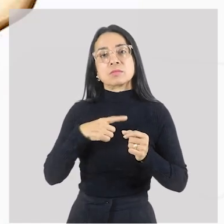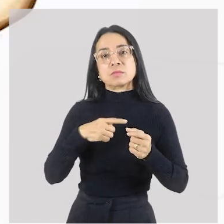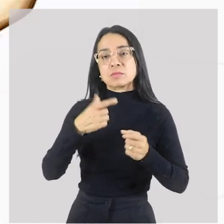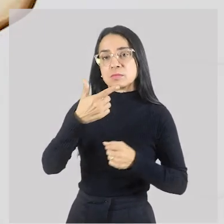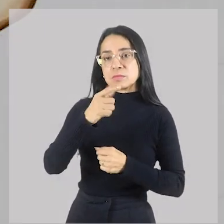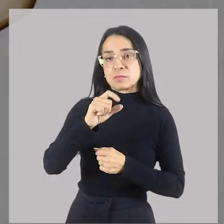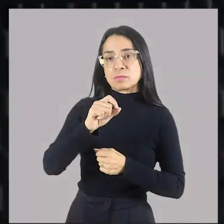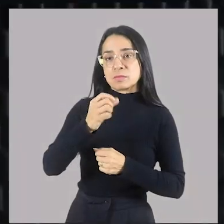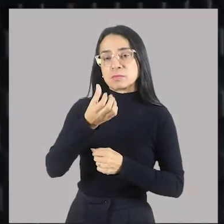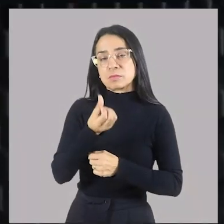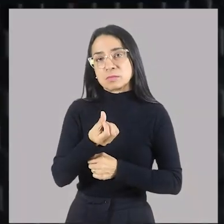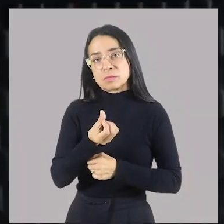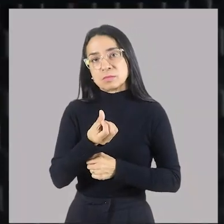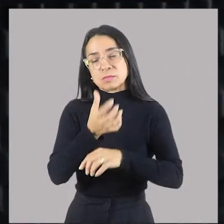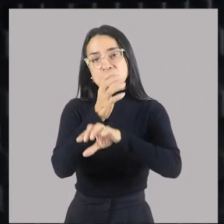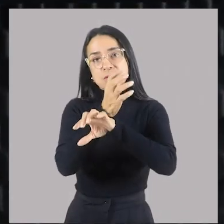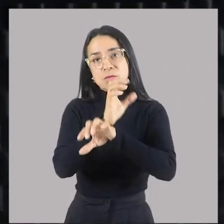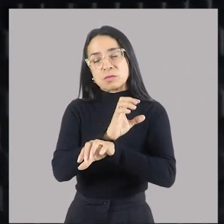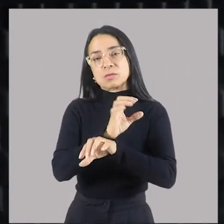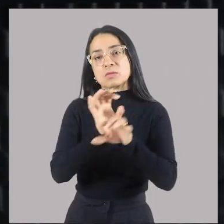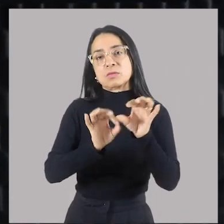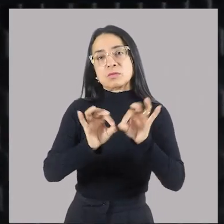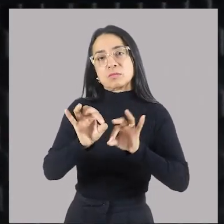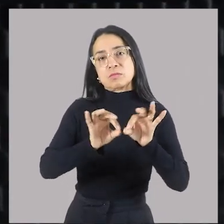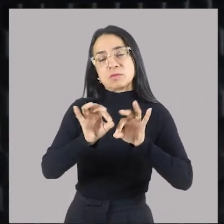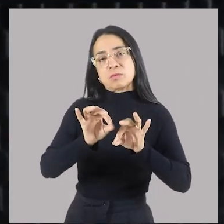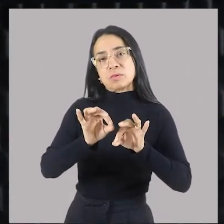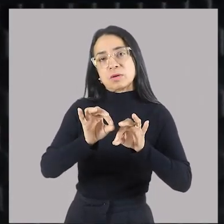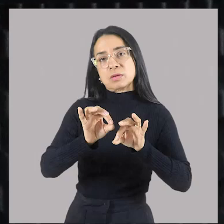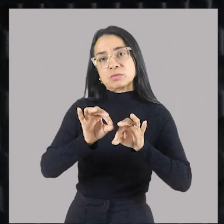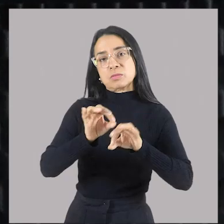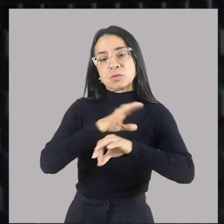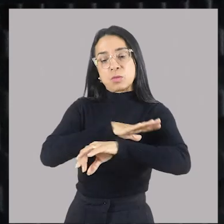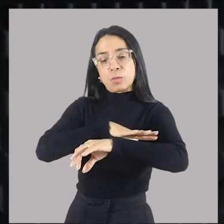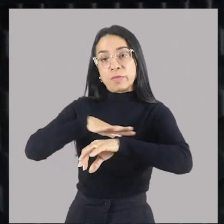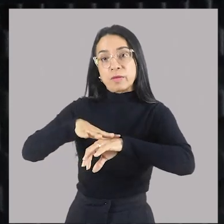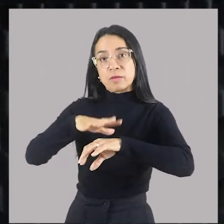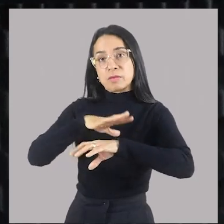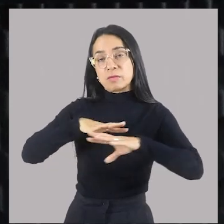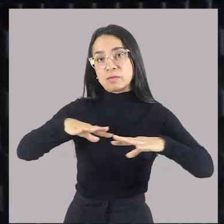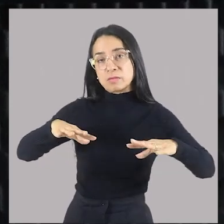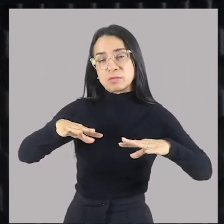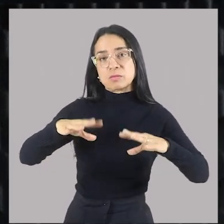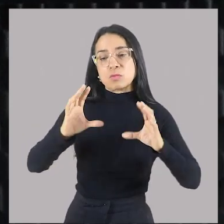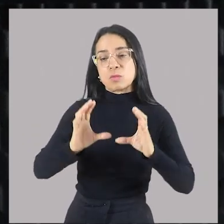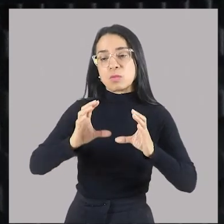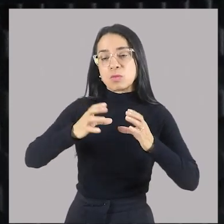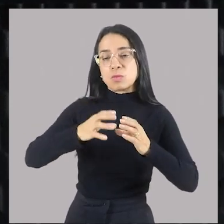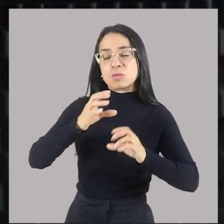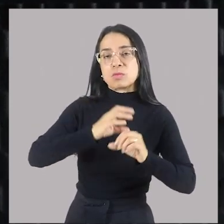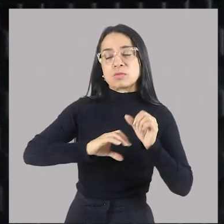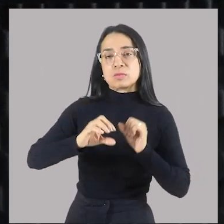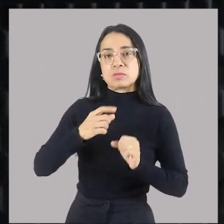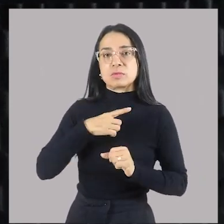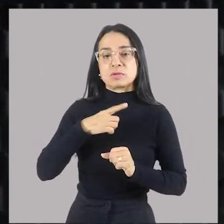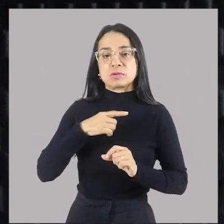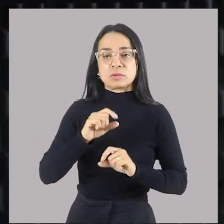ossos, né? O osso que é formado por um tecido conjuntivo ósseo, tá? Que tem